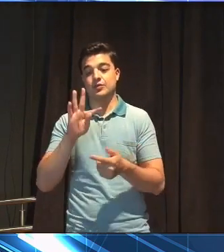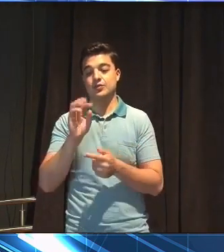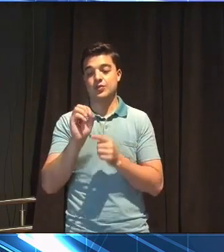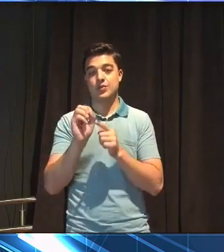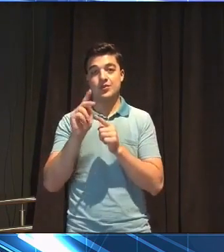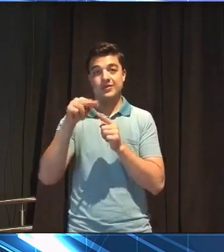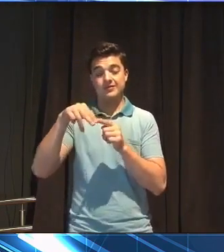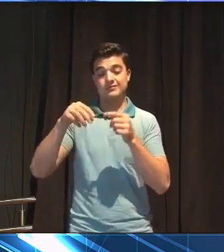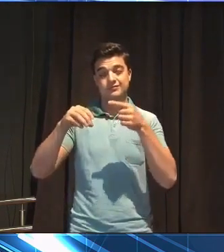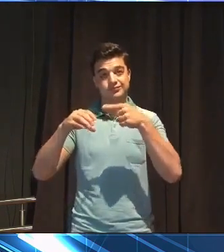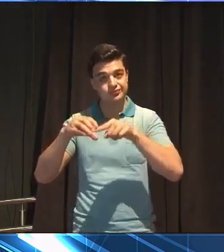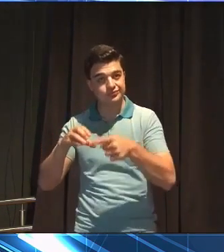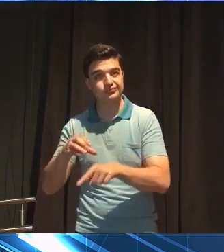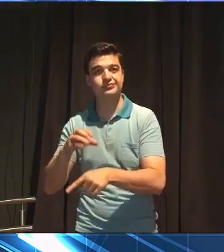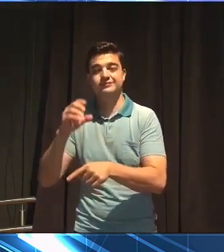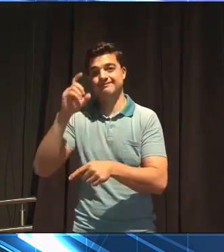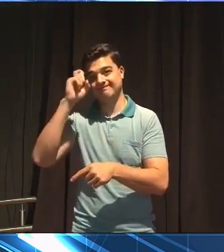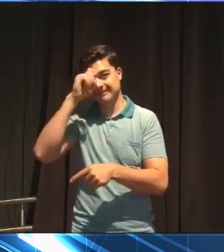empresas.